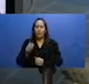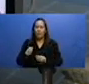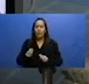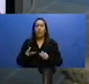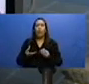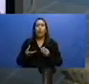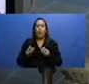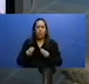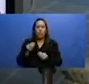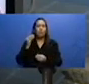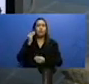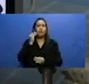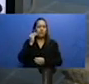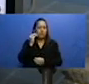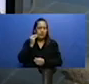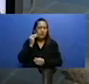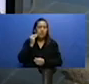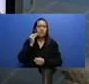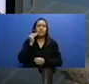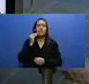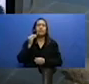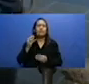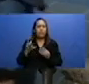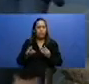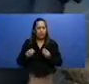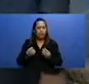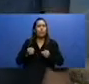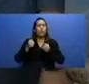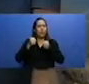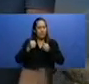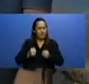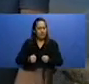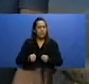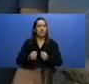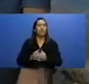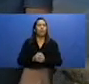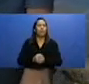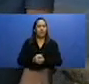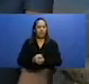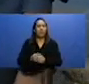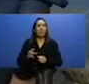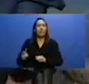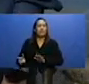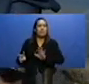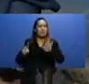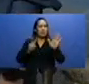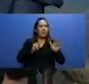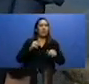isso é uma coisa muito provável, ter pelo menos um dia de sol na próxima semana.